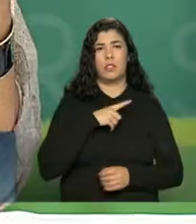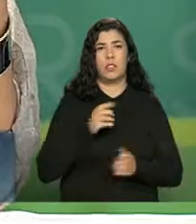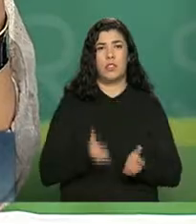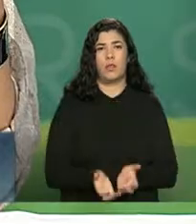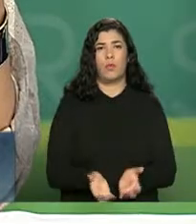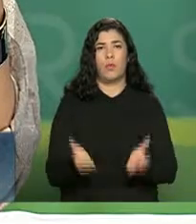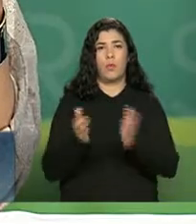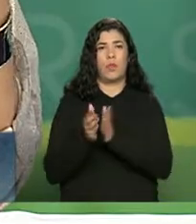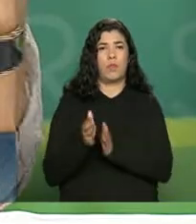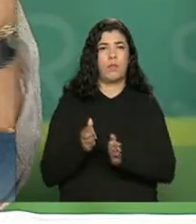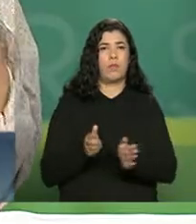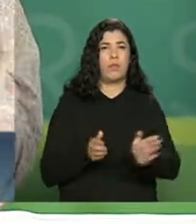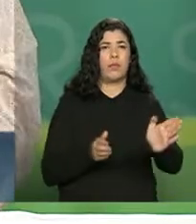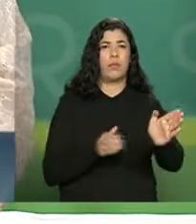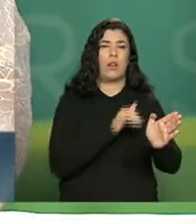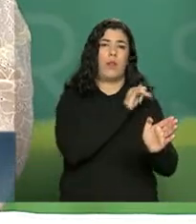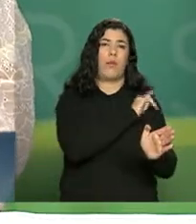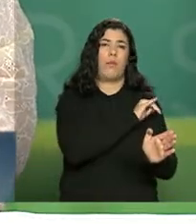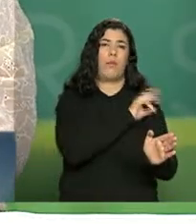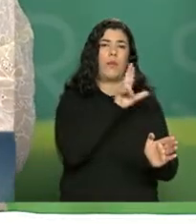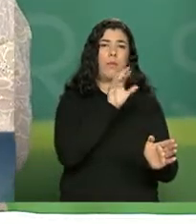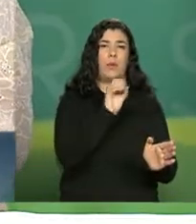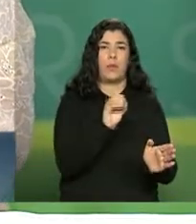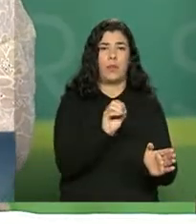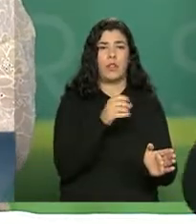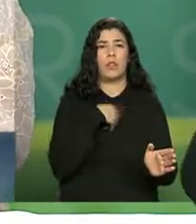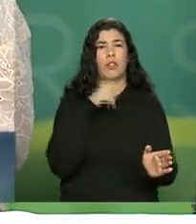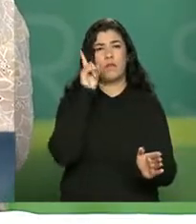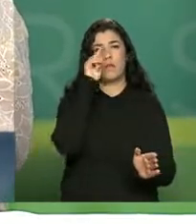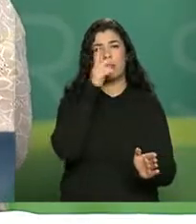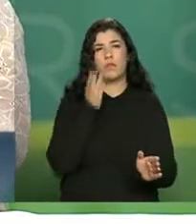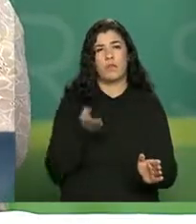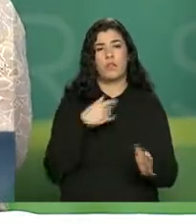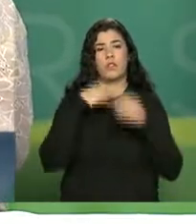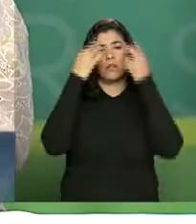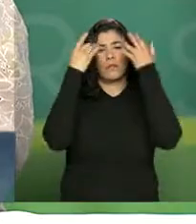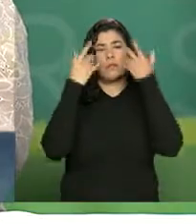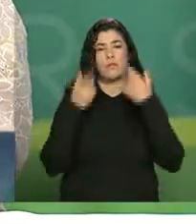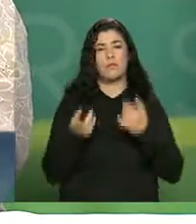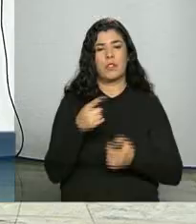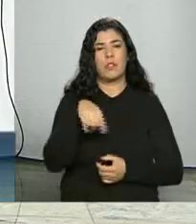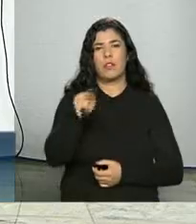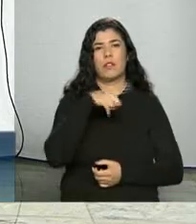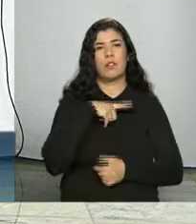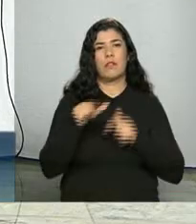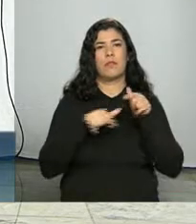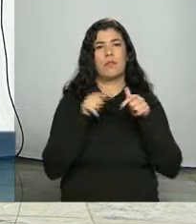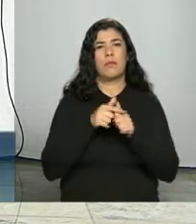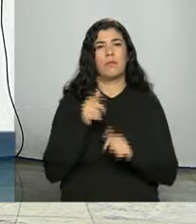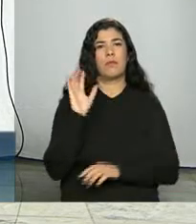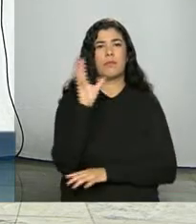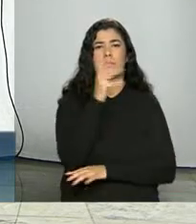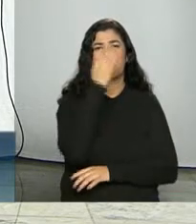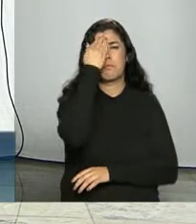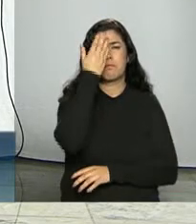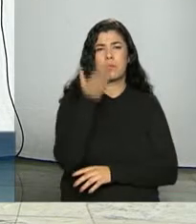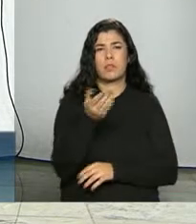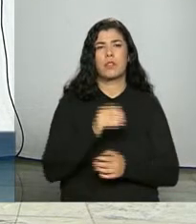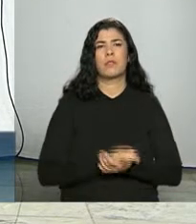setores da área ambiental Então você vai ter que resolver a dificuldade dela ali tá bom é quando